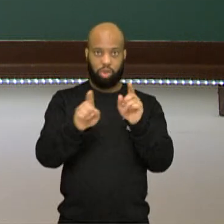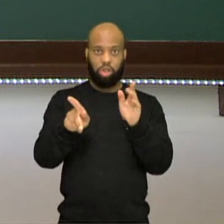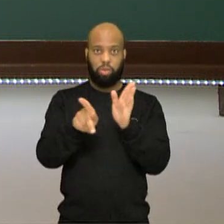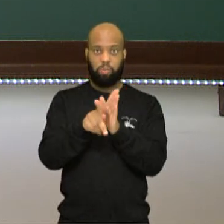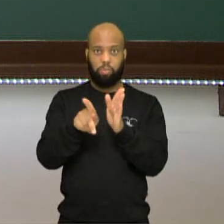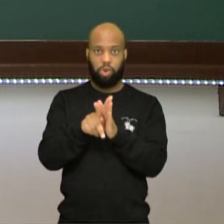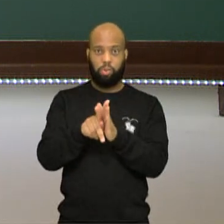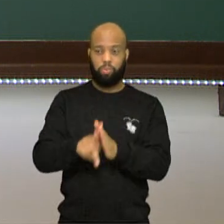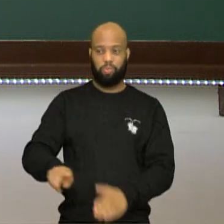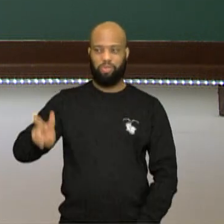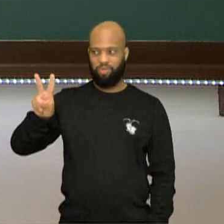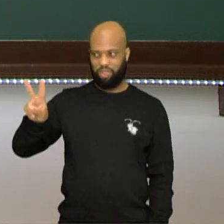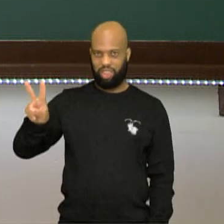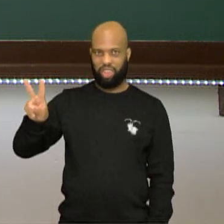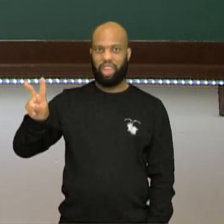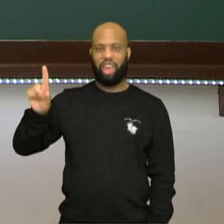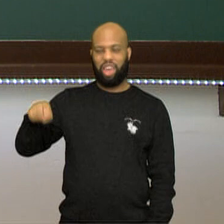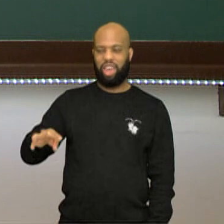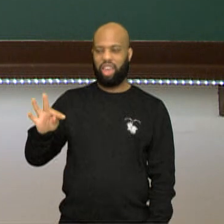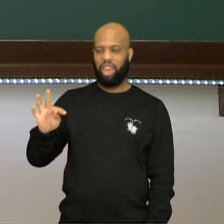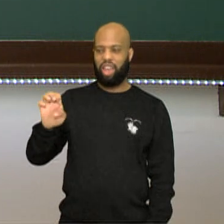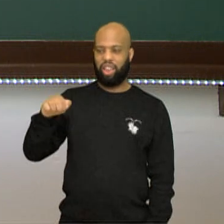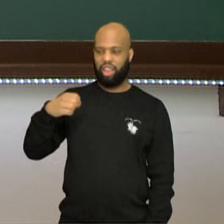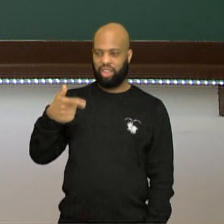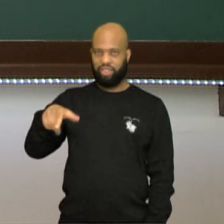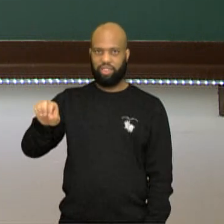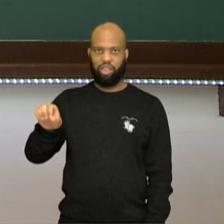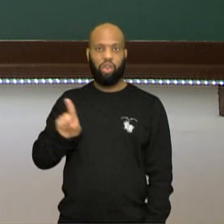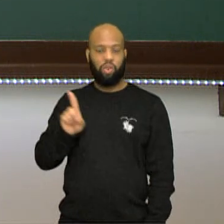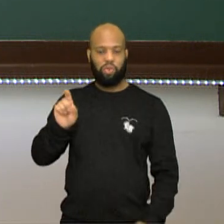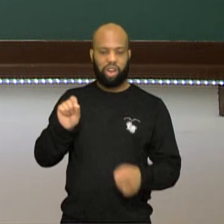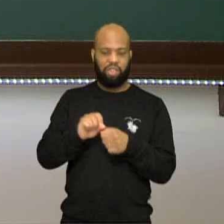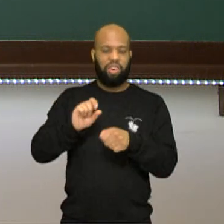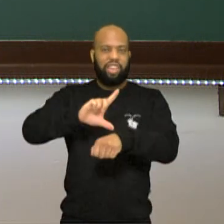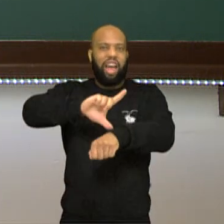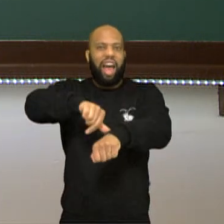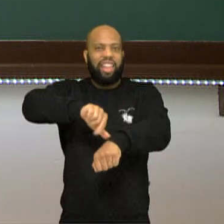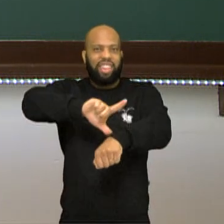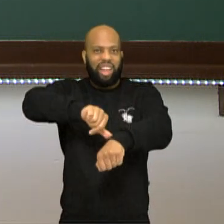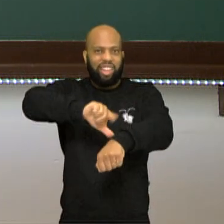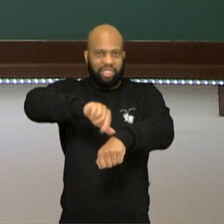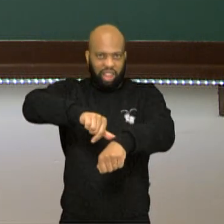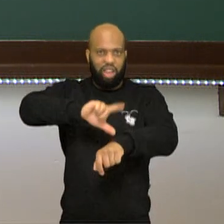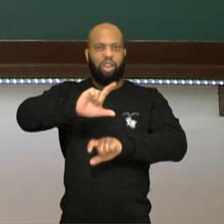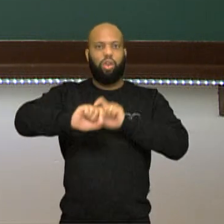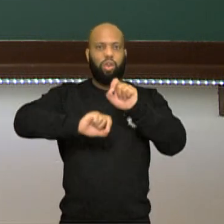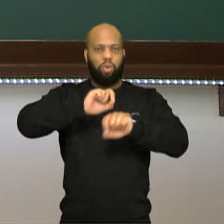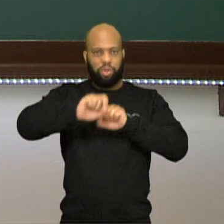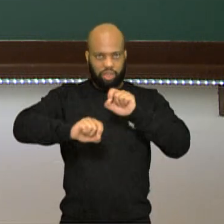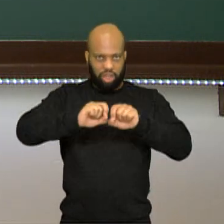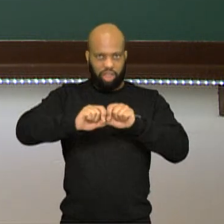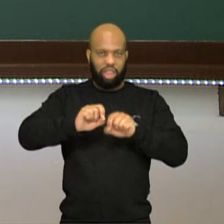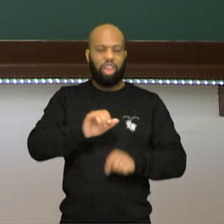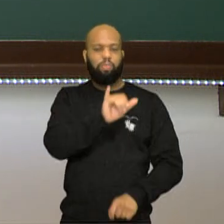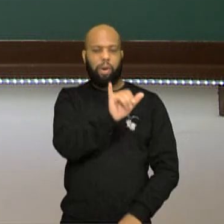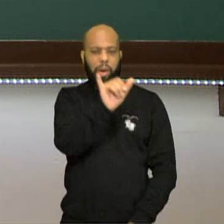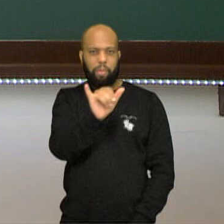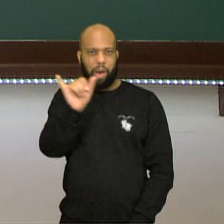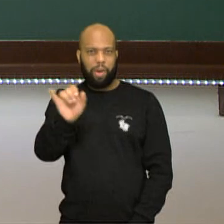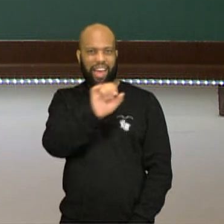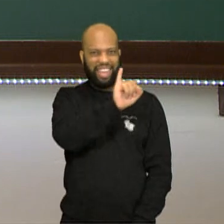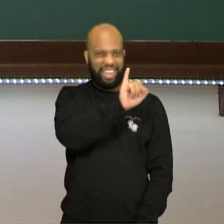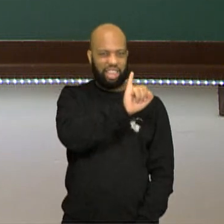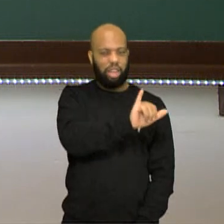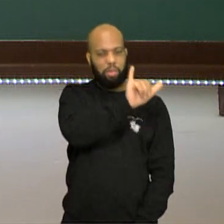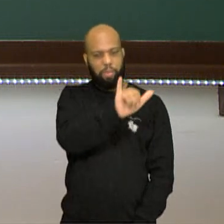ele atrasa a passagem da corrente elétrica por ele, então ele vai se carregando aos poucos,